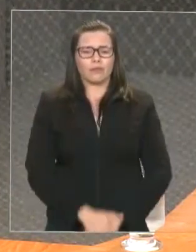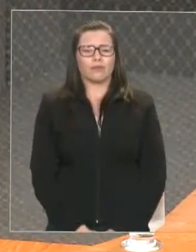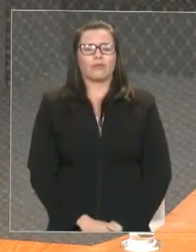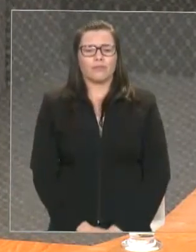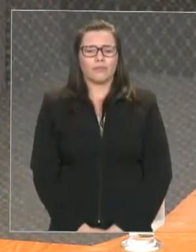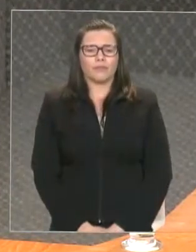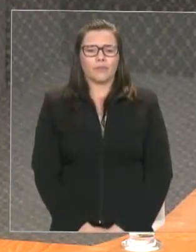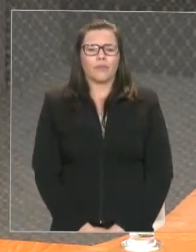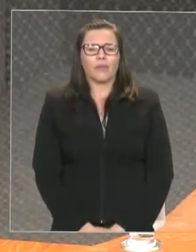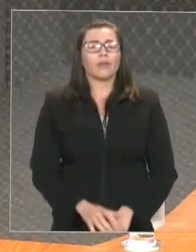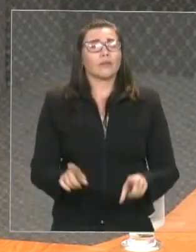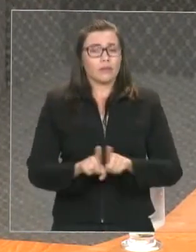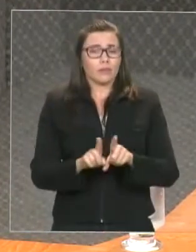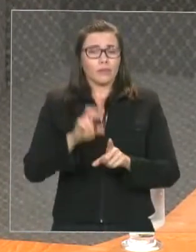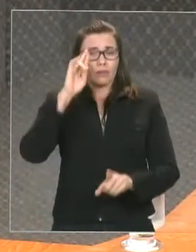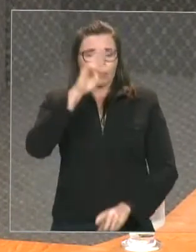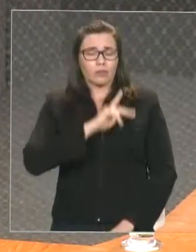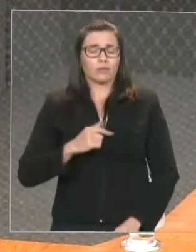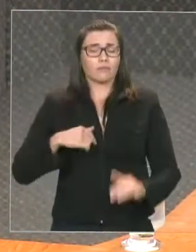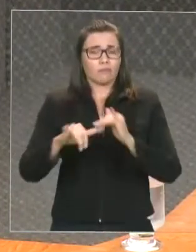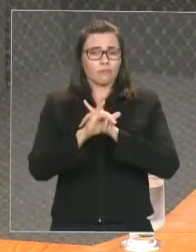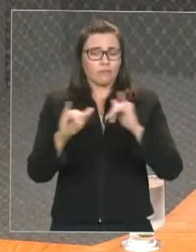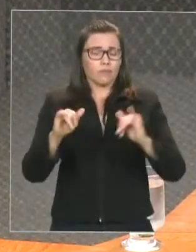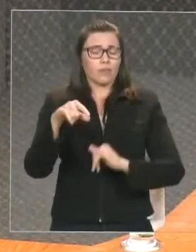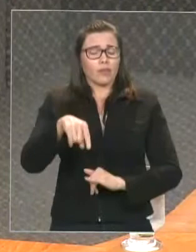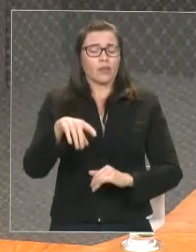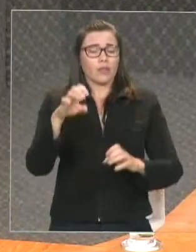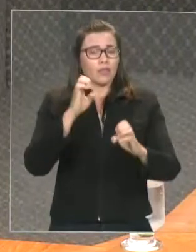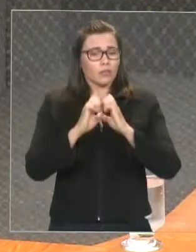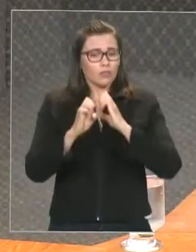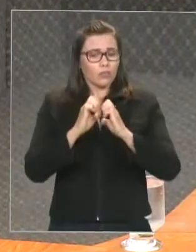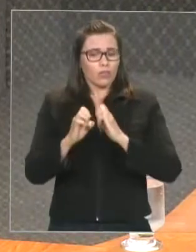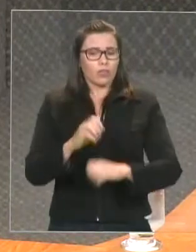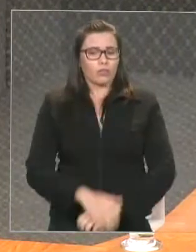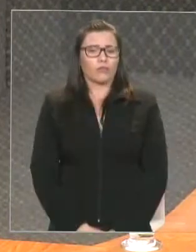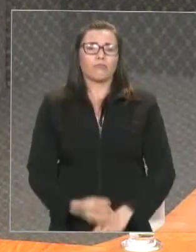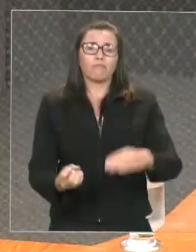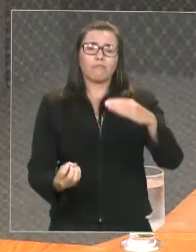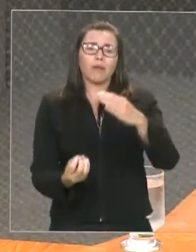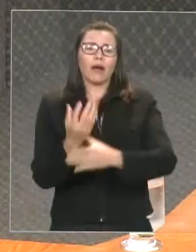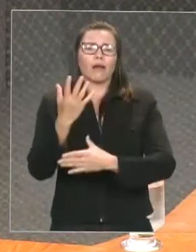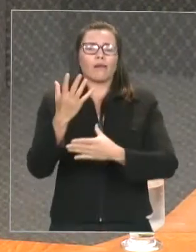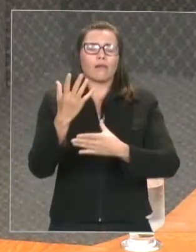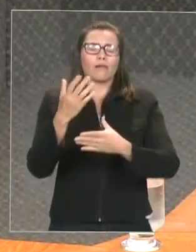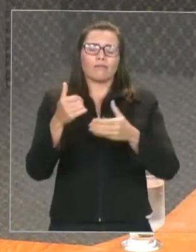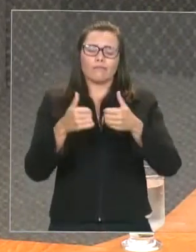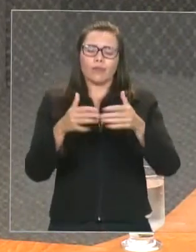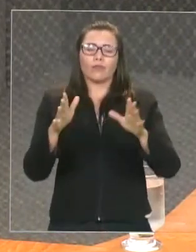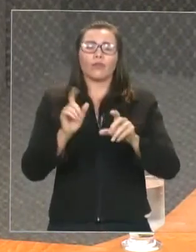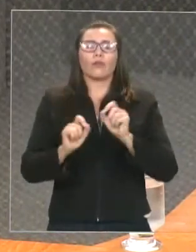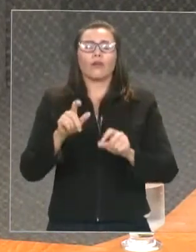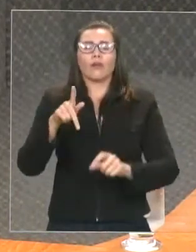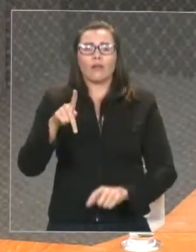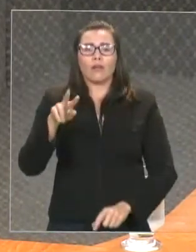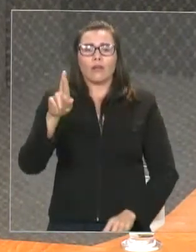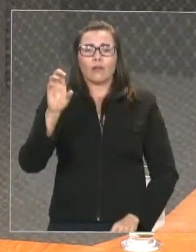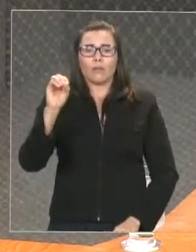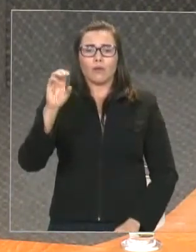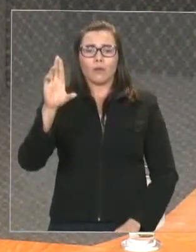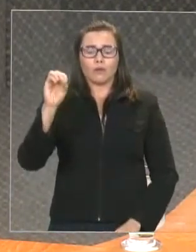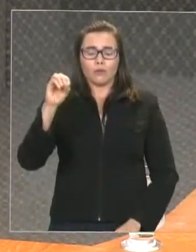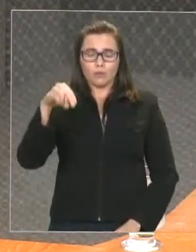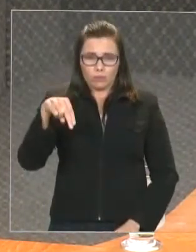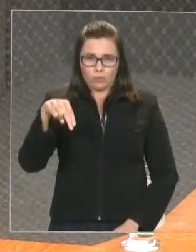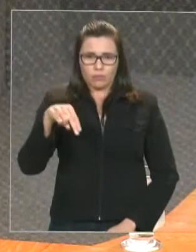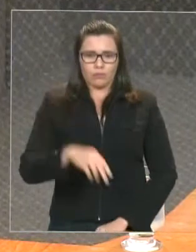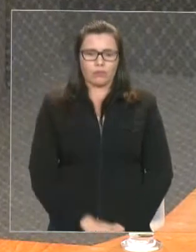Estreito o governador inaugurou mais um PROCON, né, um PROCON do município de Estreito, uma cidade que é grande